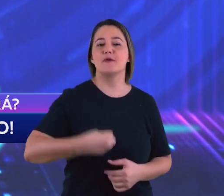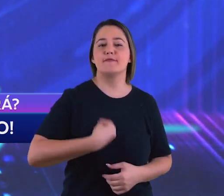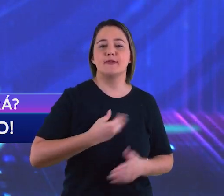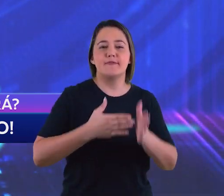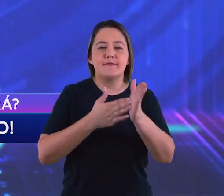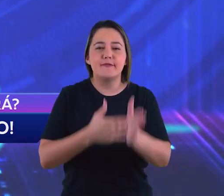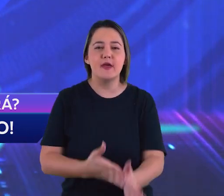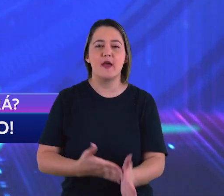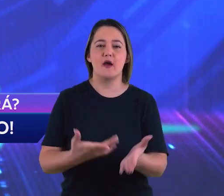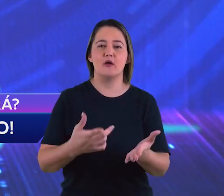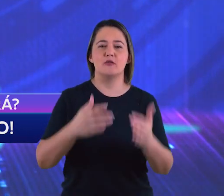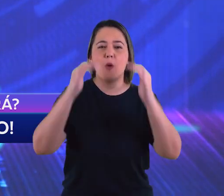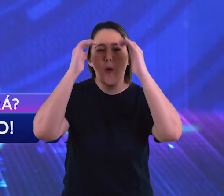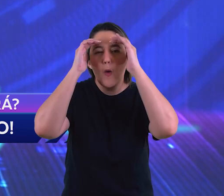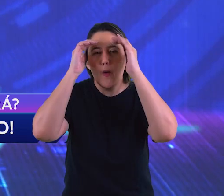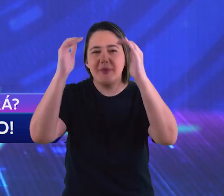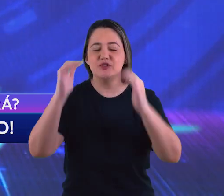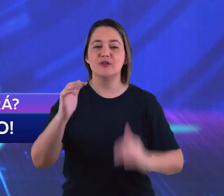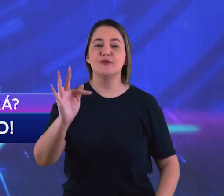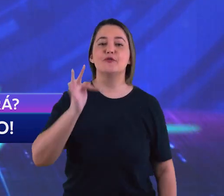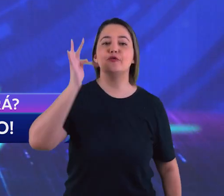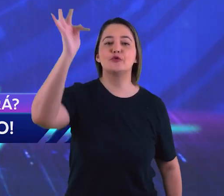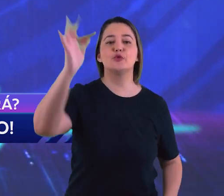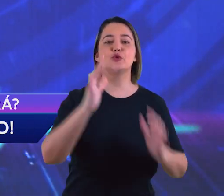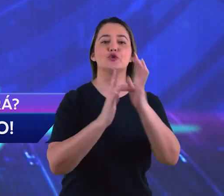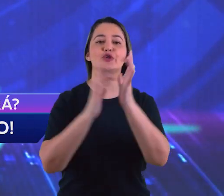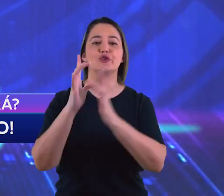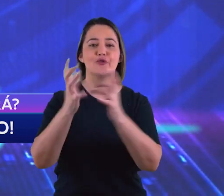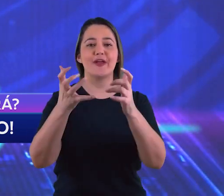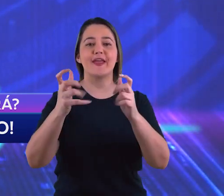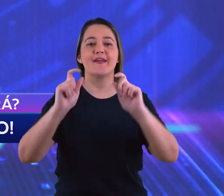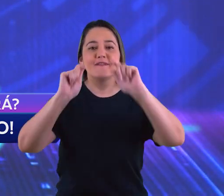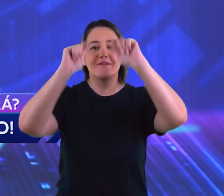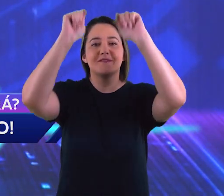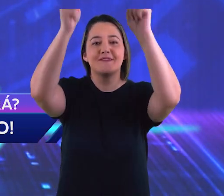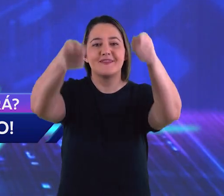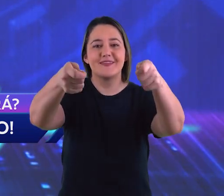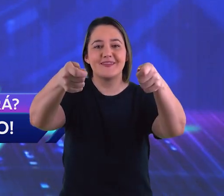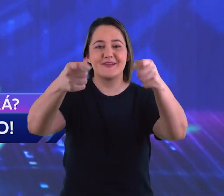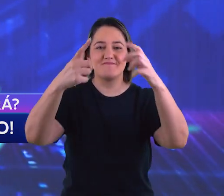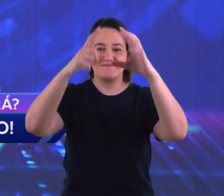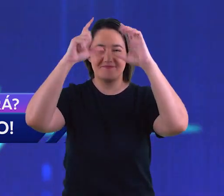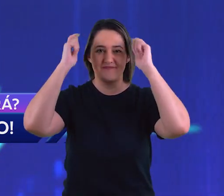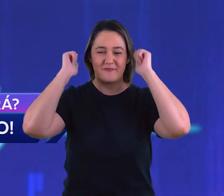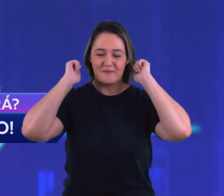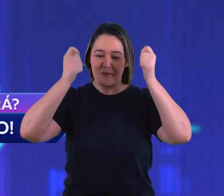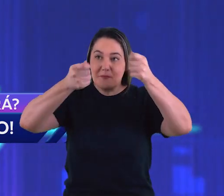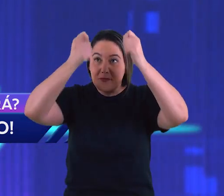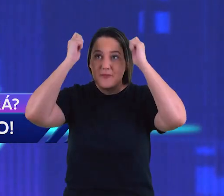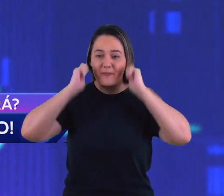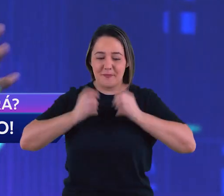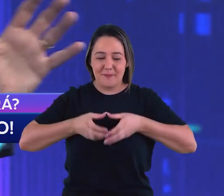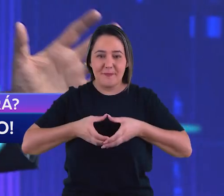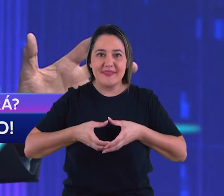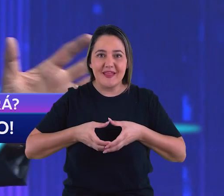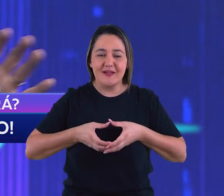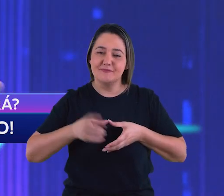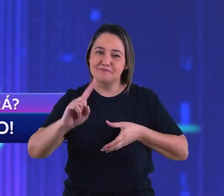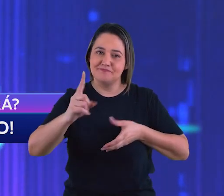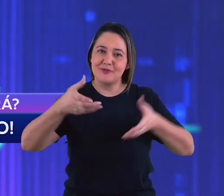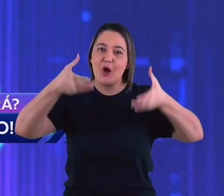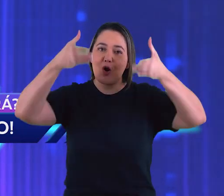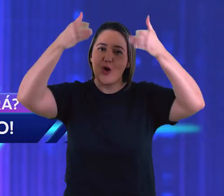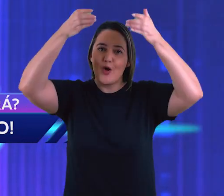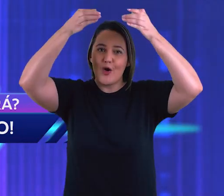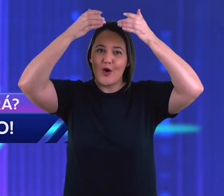quer colocar sobre a minha e a sua cabeça a coroa da vida eterna. Não serão outras pessoas que